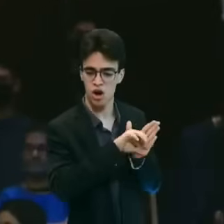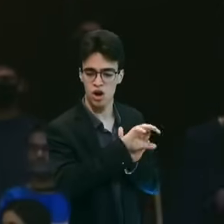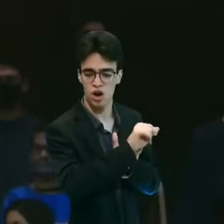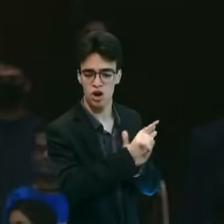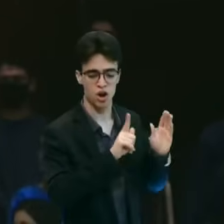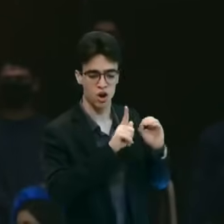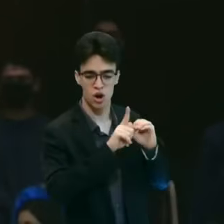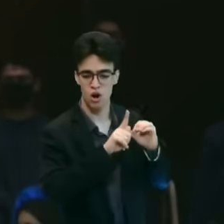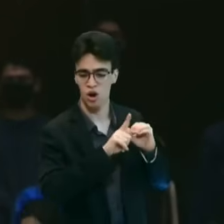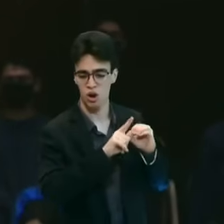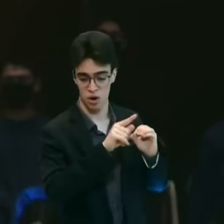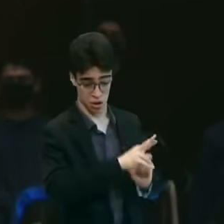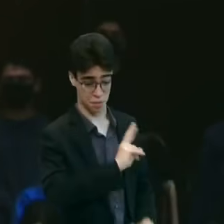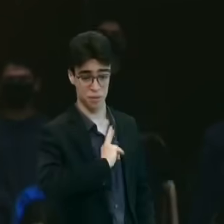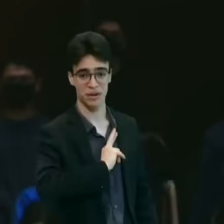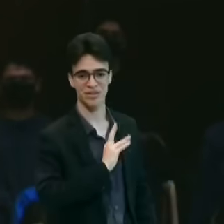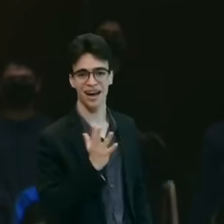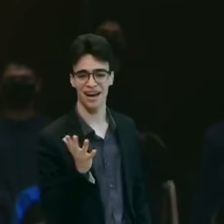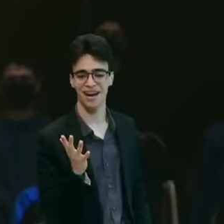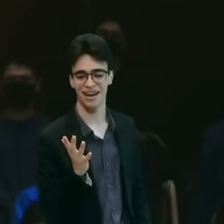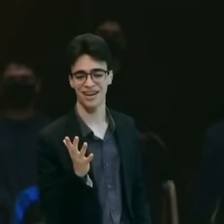responde.